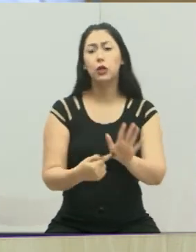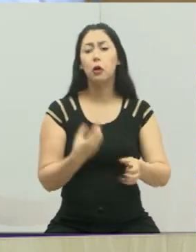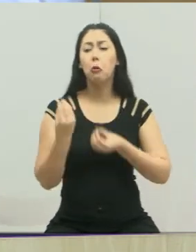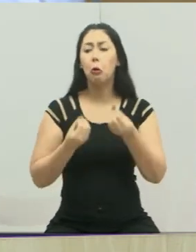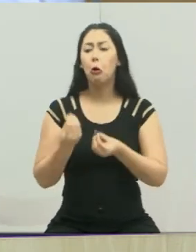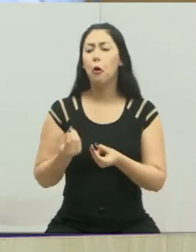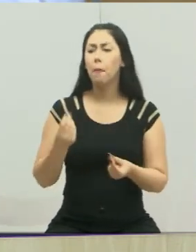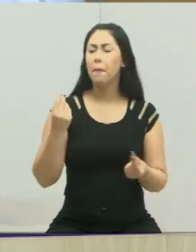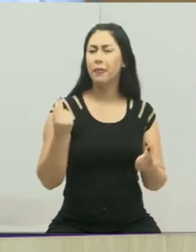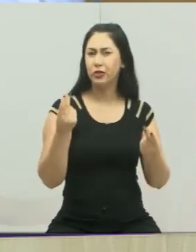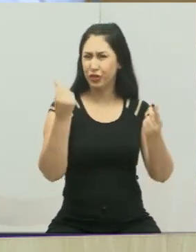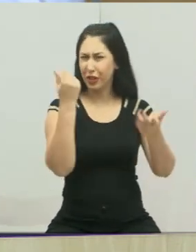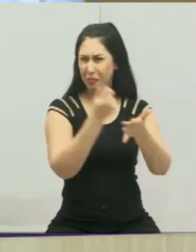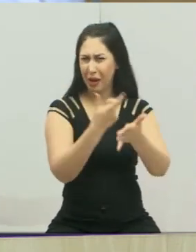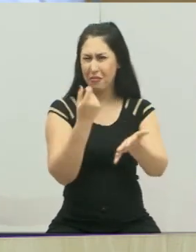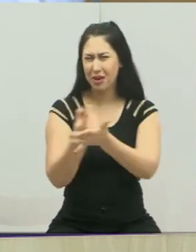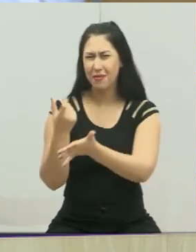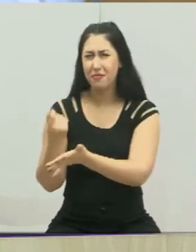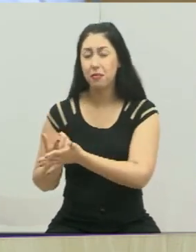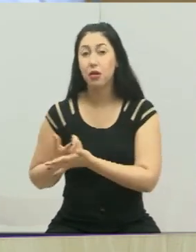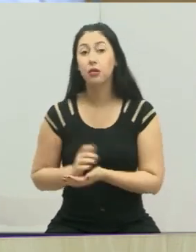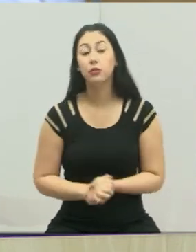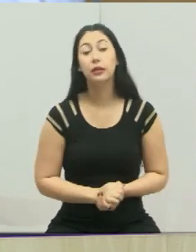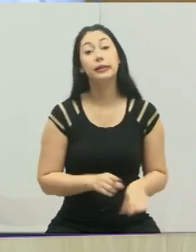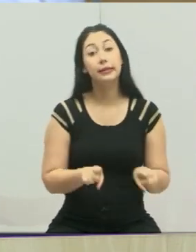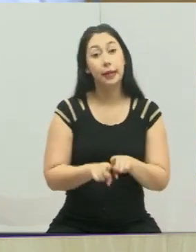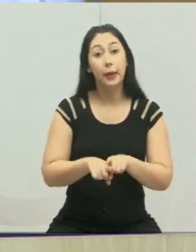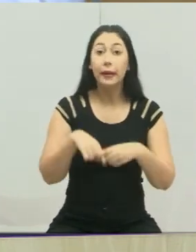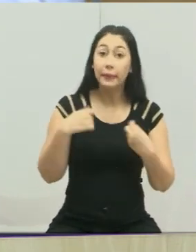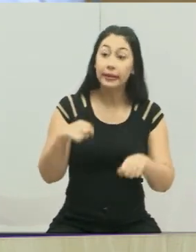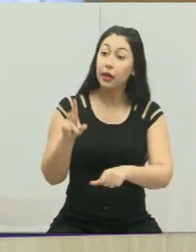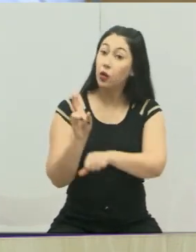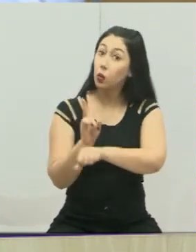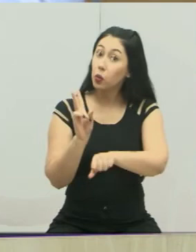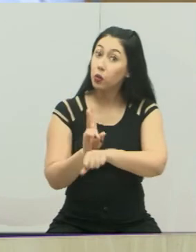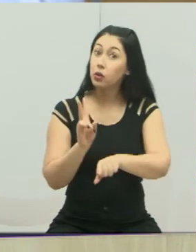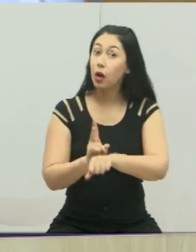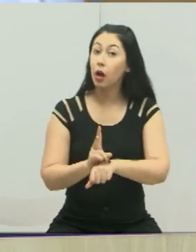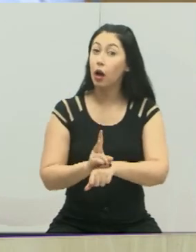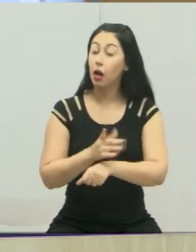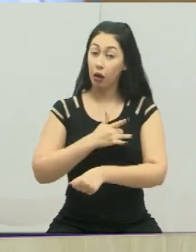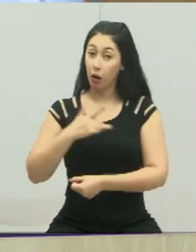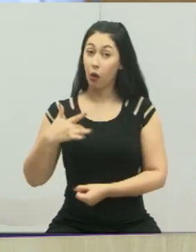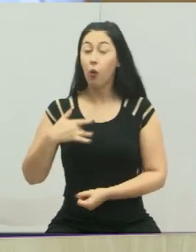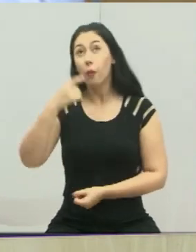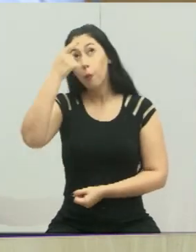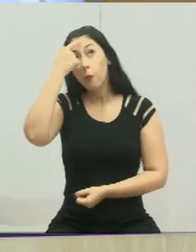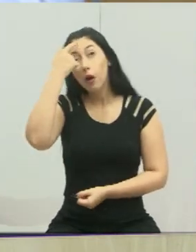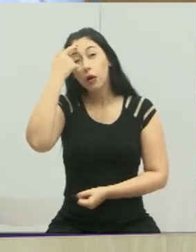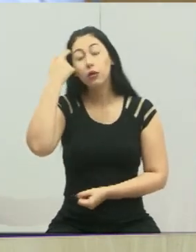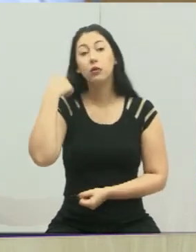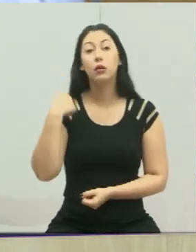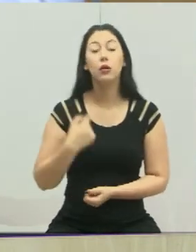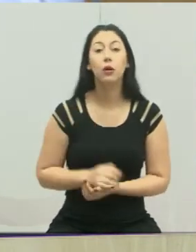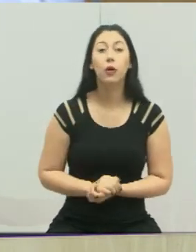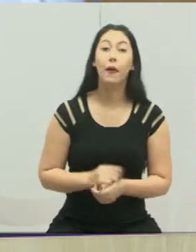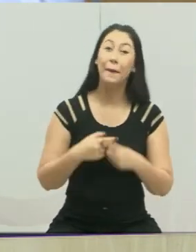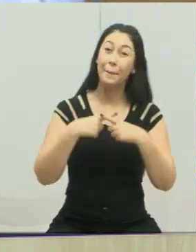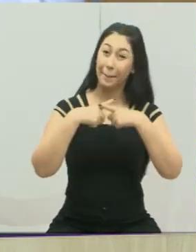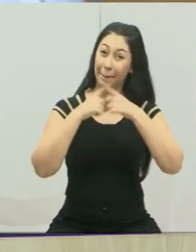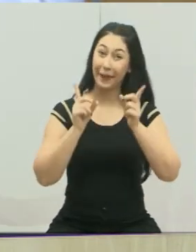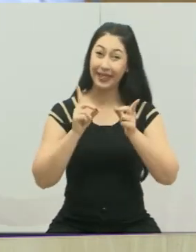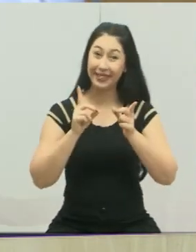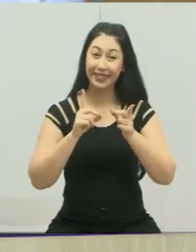à população, considerando que o tratamento da saúde mental constitui um desafio para a saúde pública, considerando que a demora para agendamento de